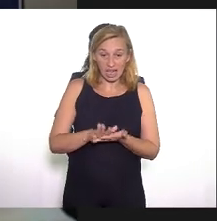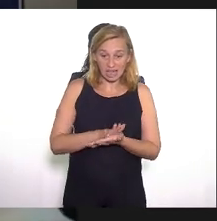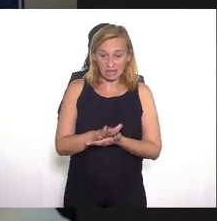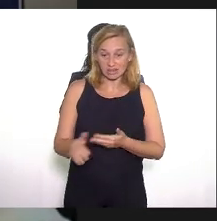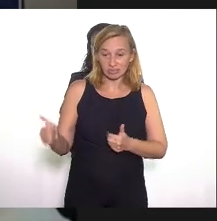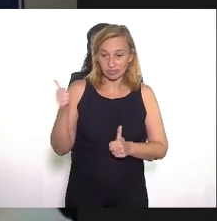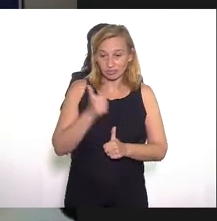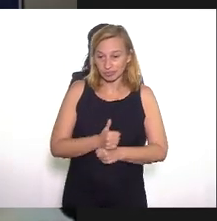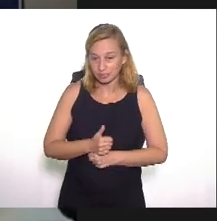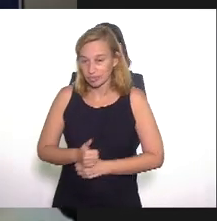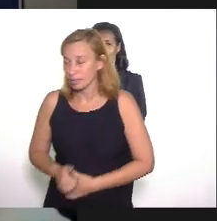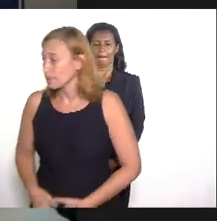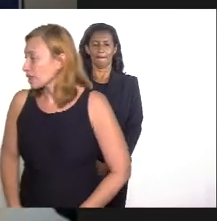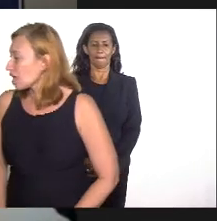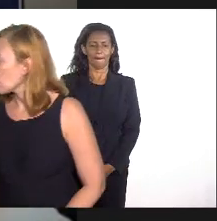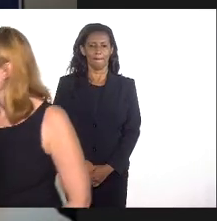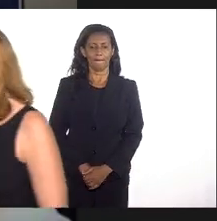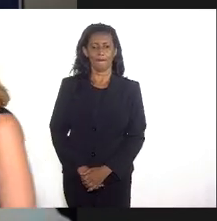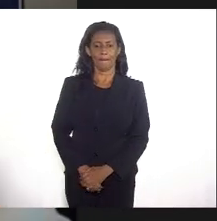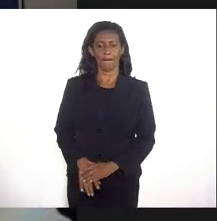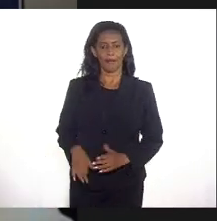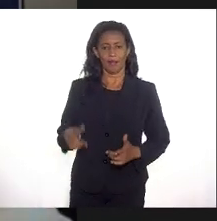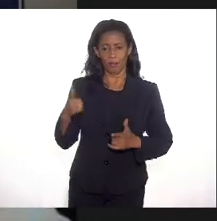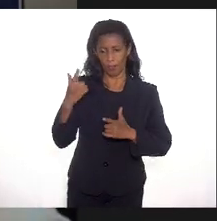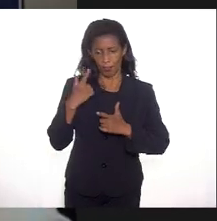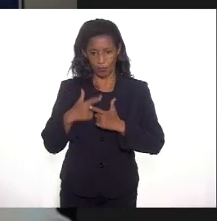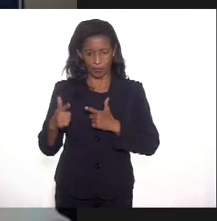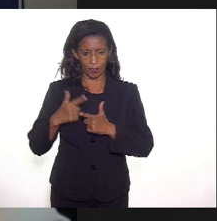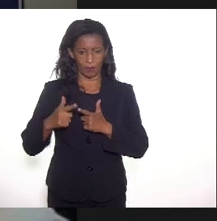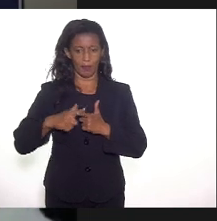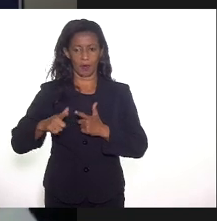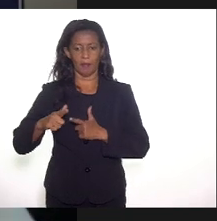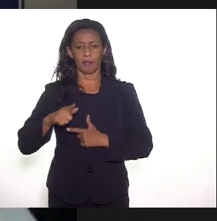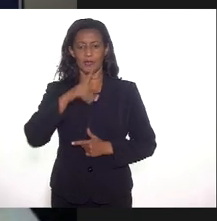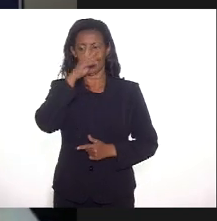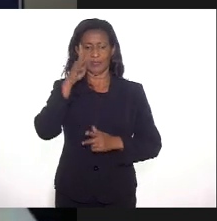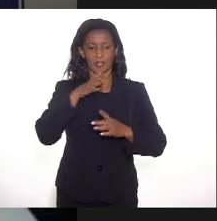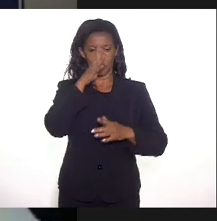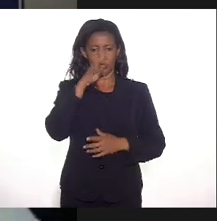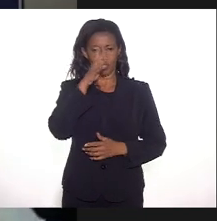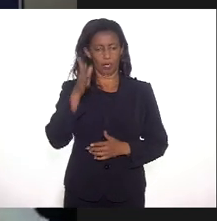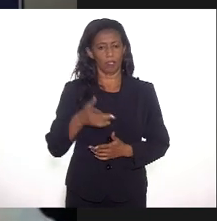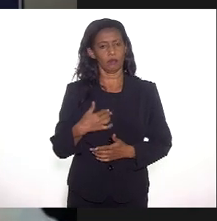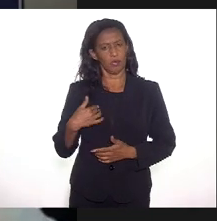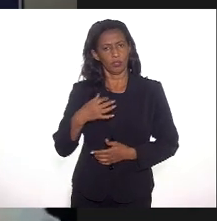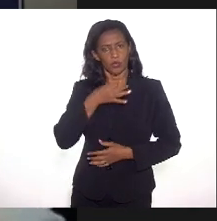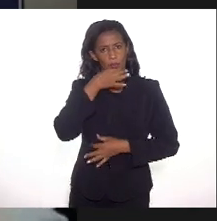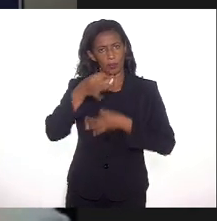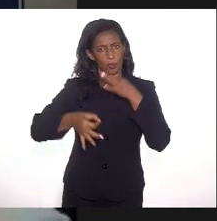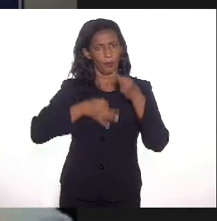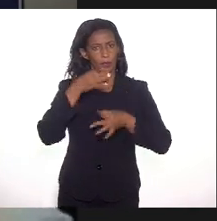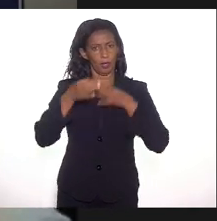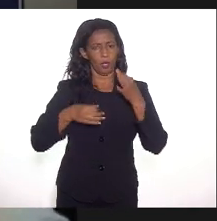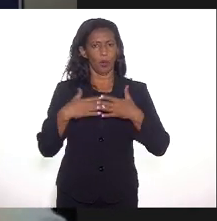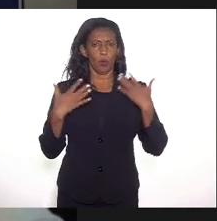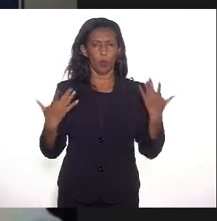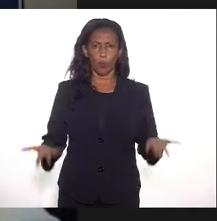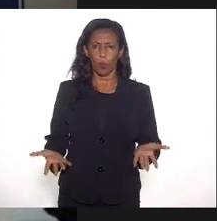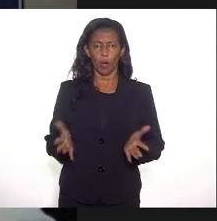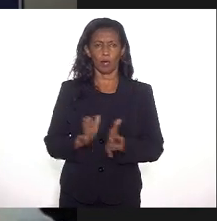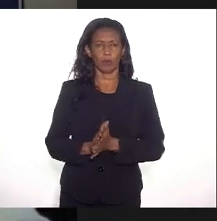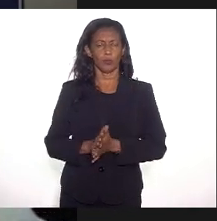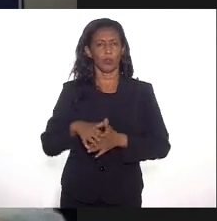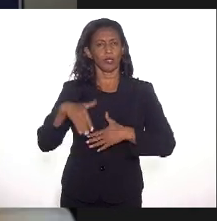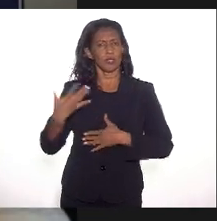governo do estado, enfim, uma situação completamente absurda. Então, deixar aqui registrado o quanto, que seja